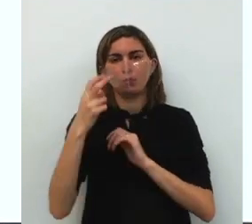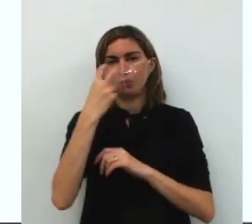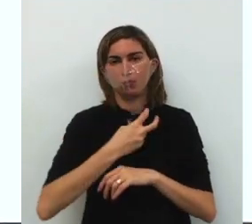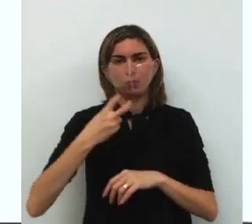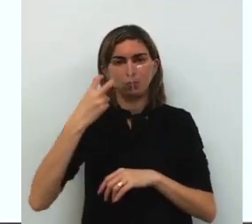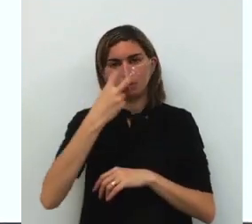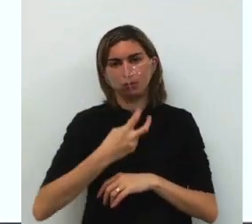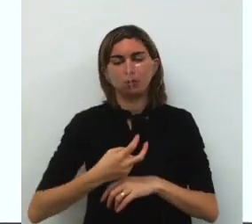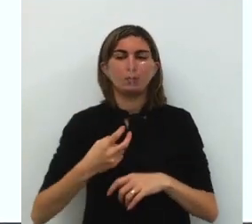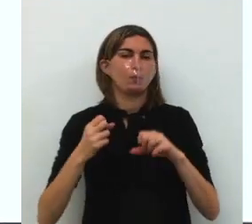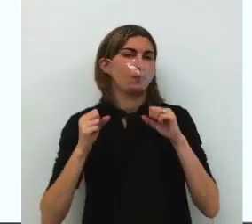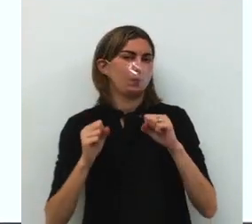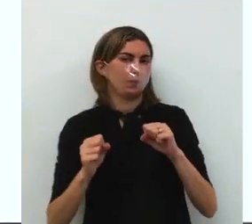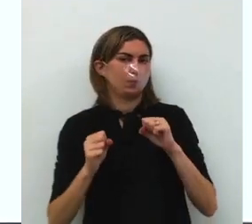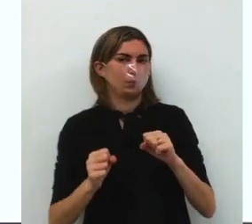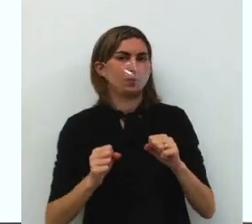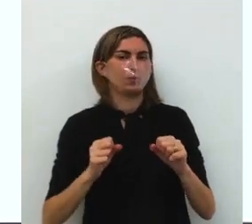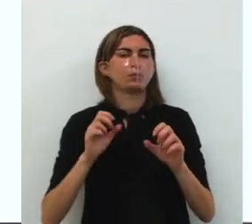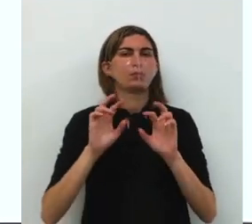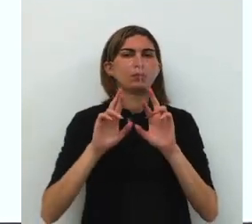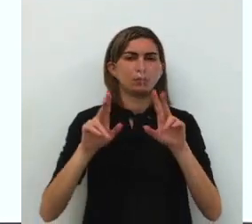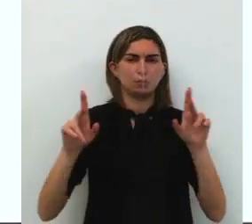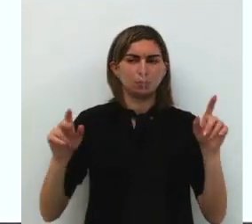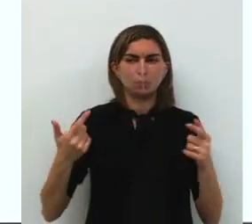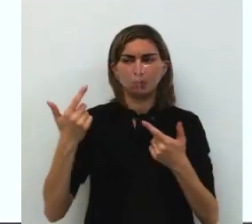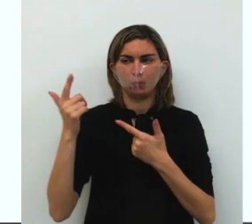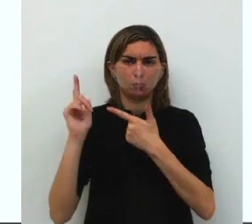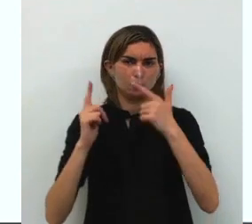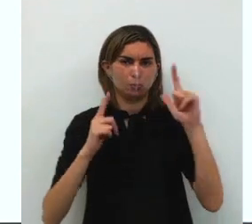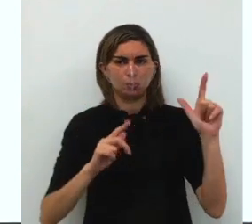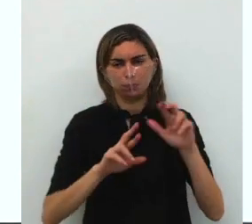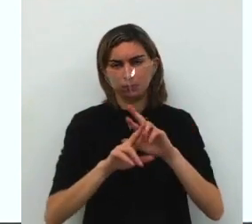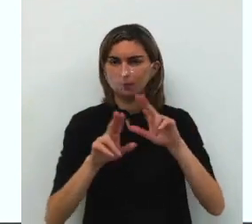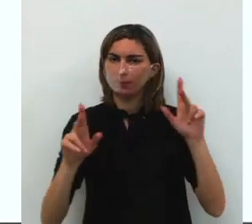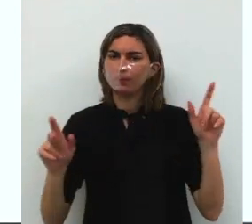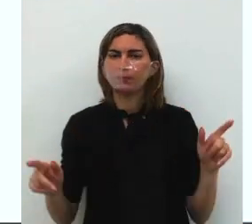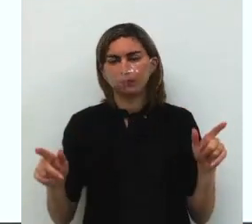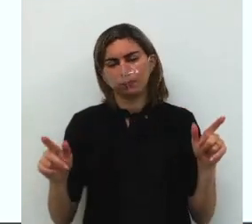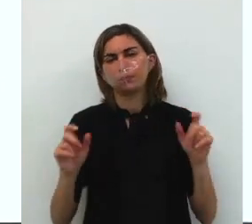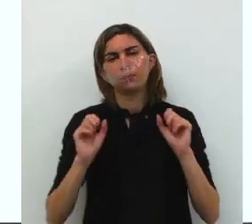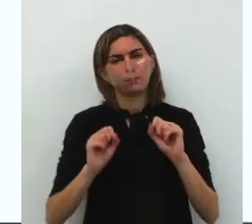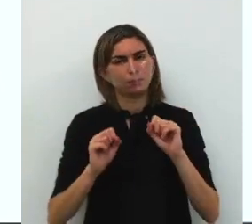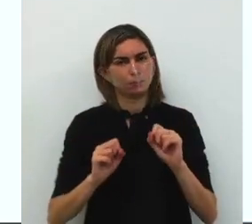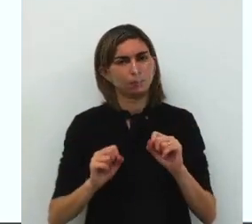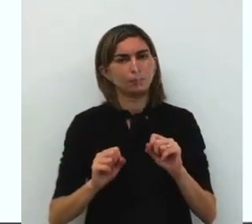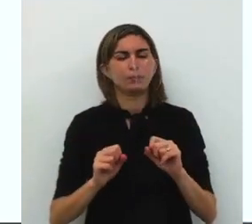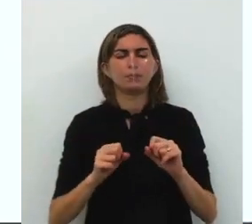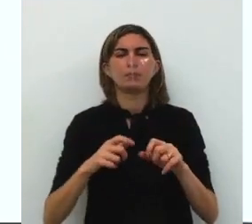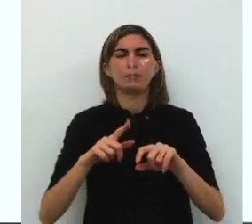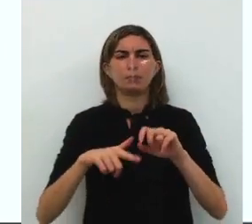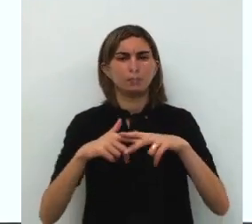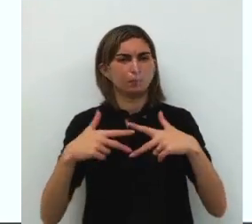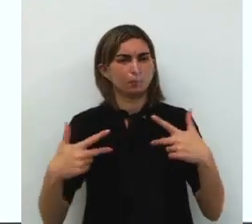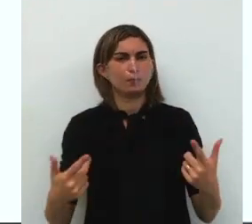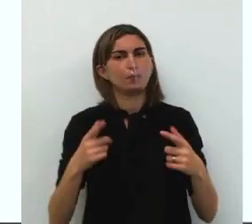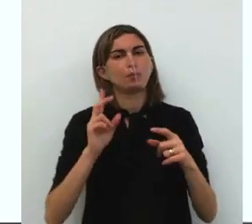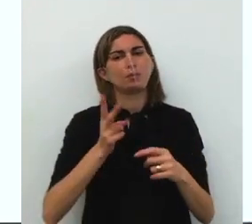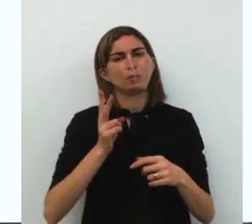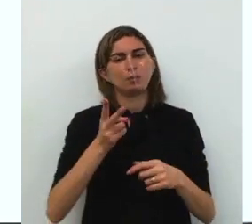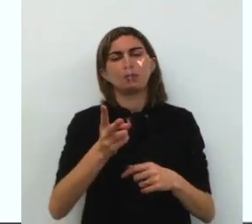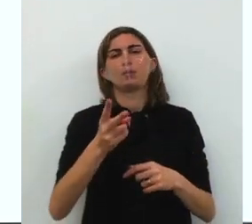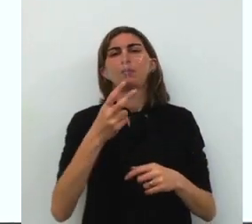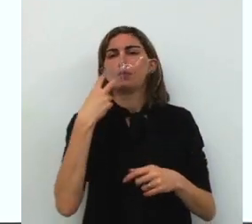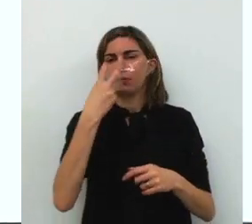textual oral. Ele pode o quê? Trabalhar em outras plataformas, em outras mídias, em outras modalidades, mas ele